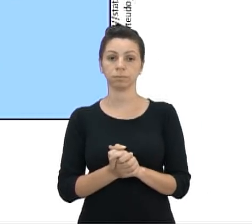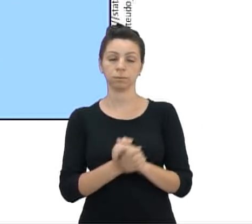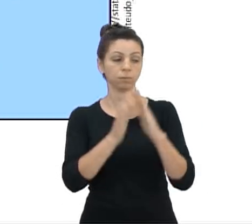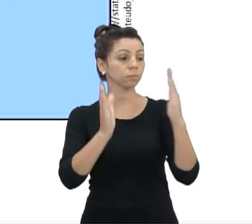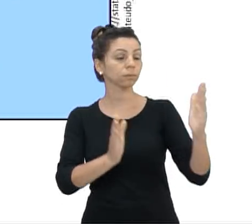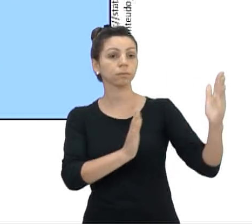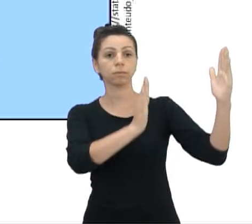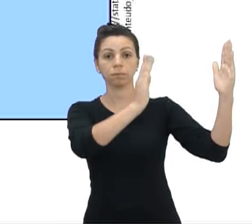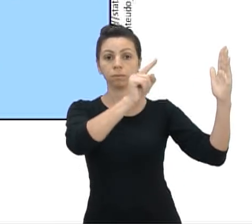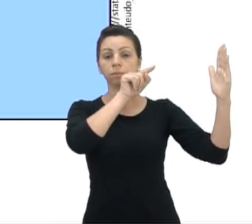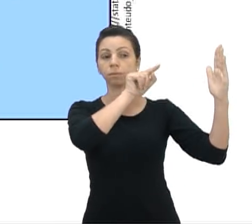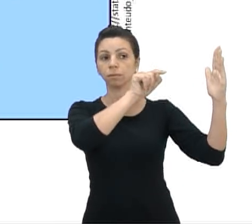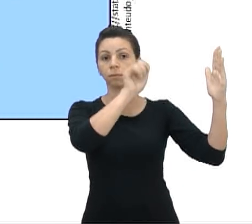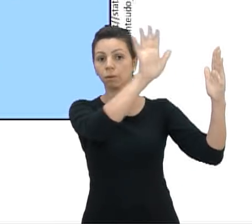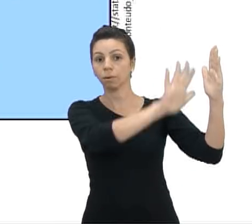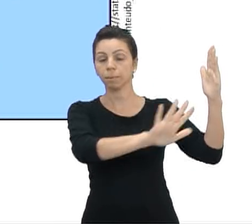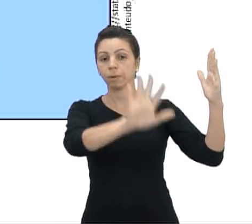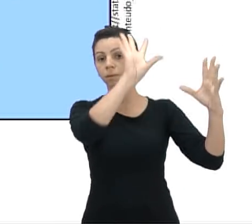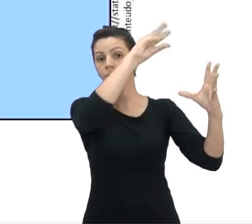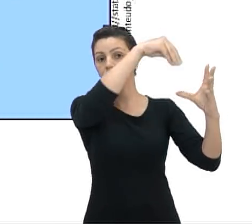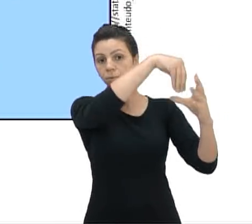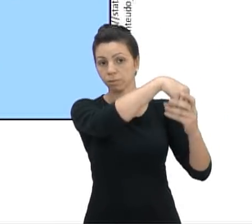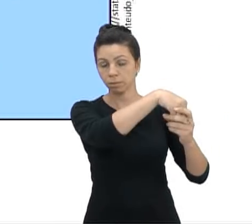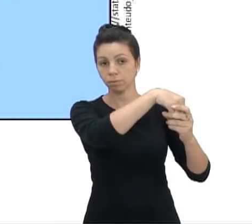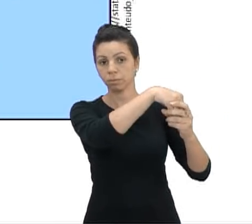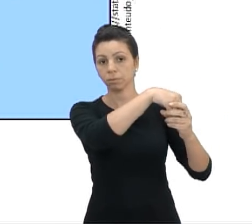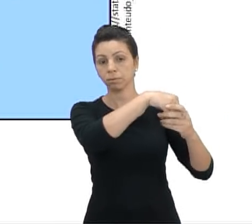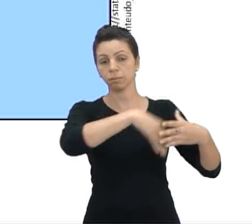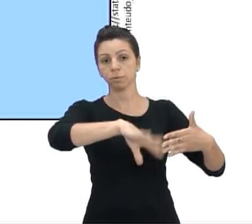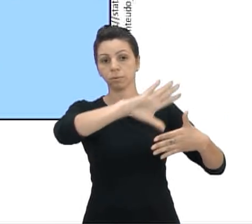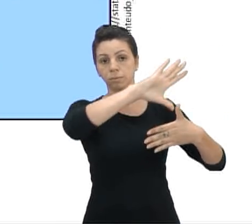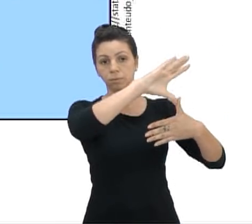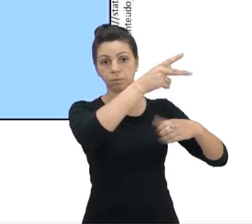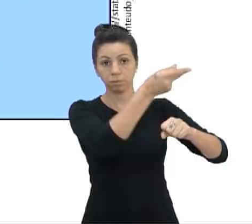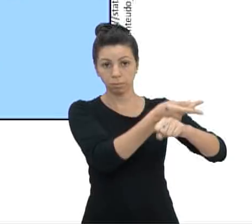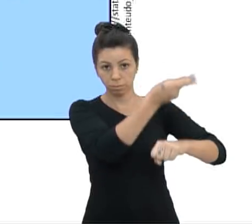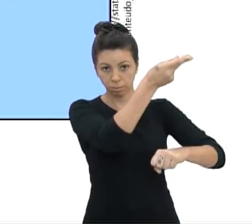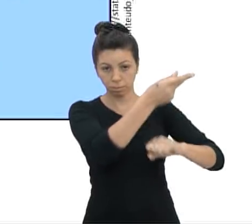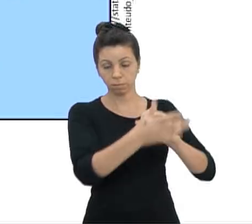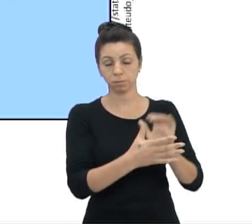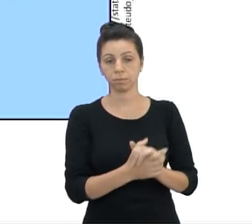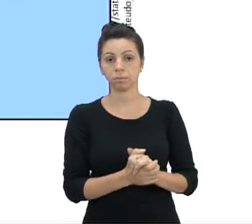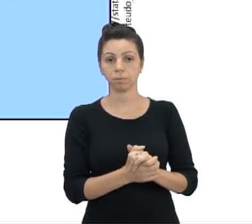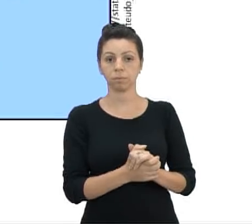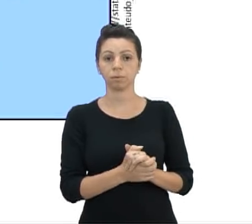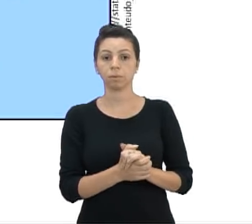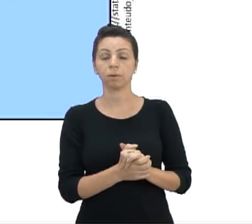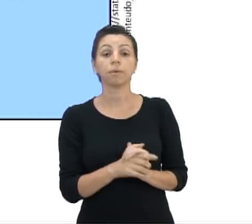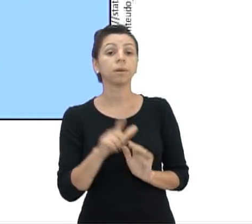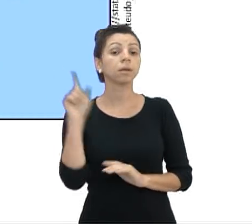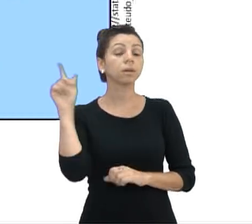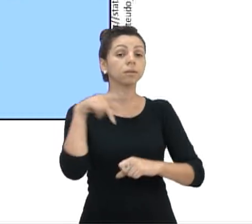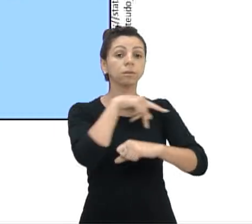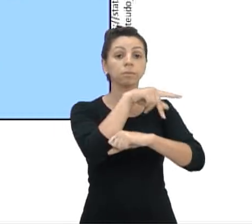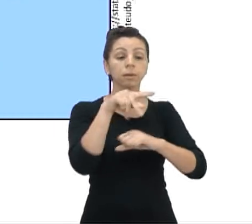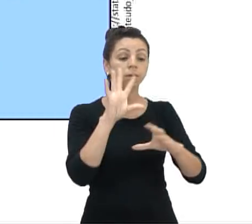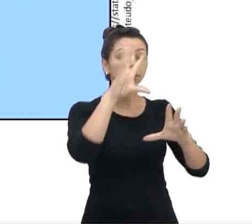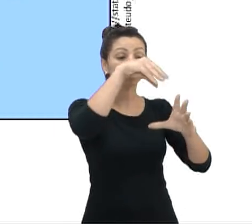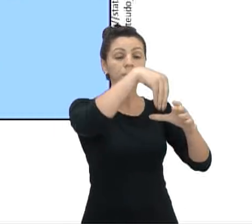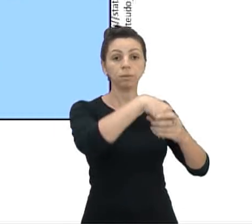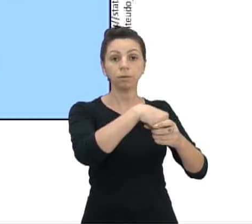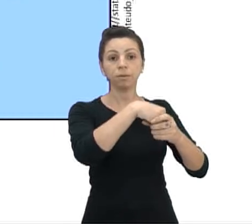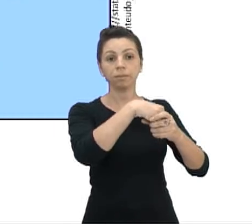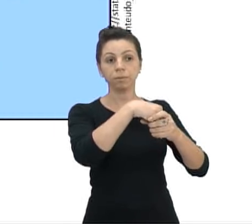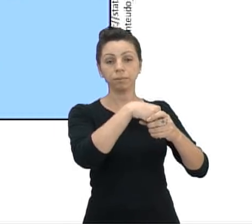os países que integram a América Latina. E esses países, eles estão inseridos dentro